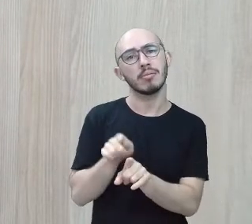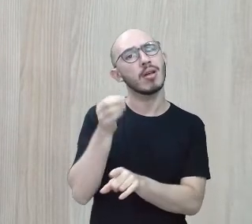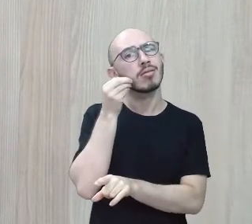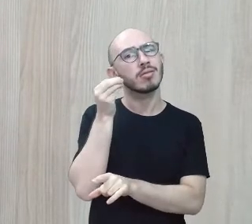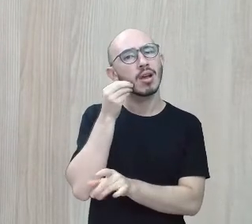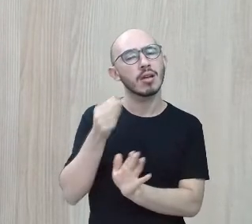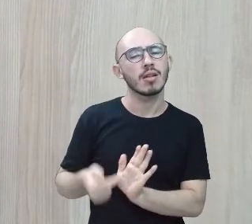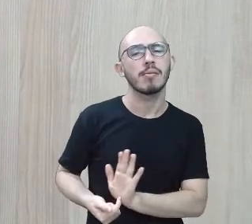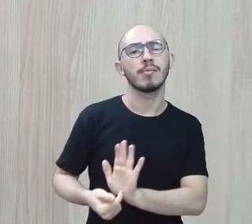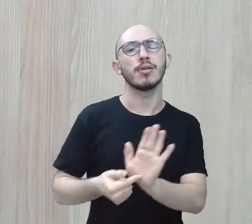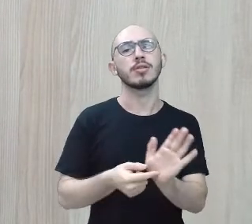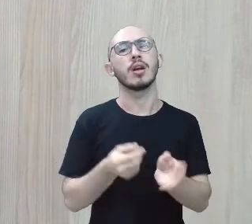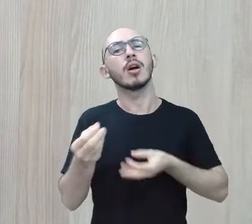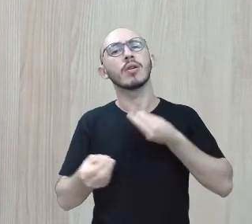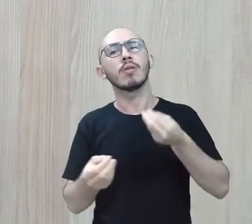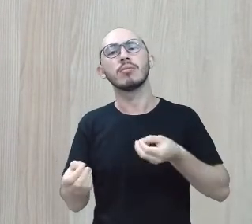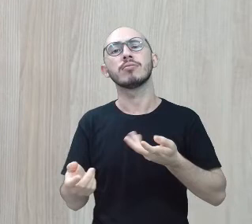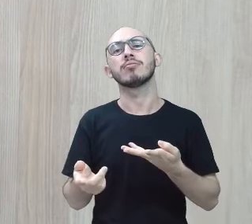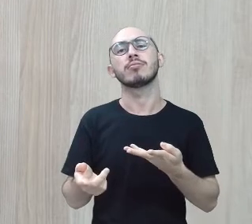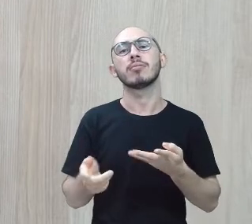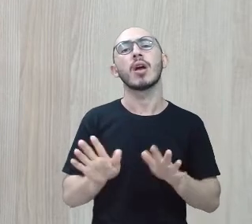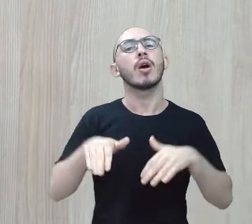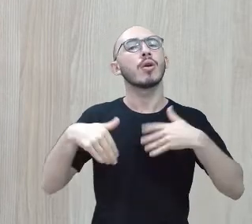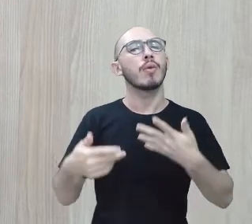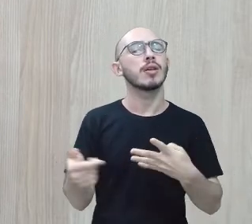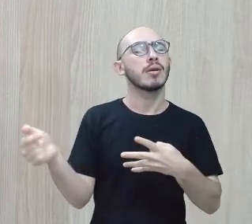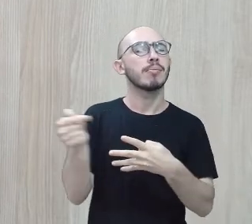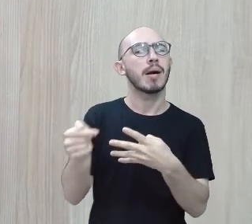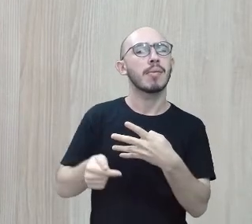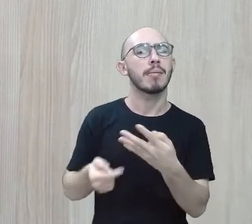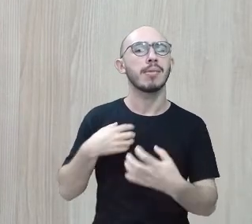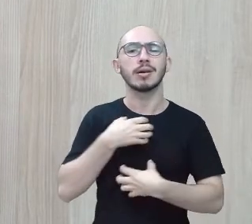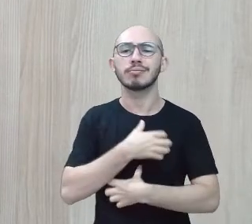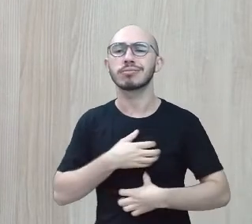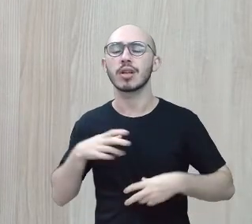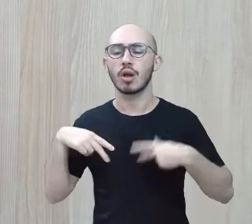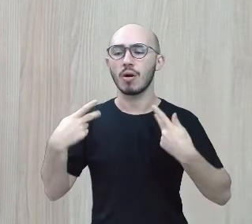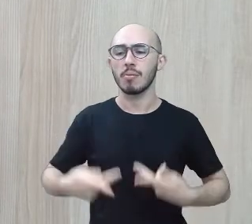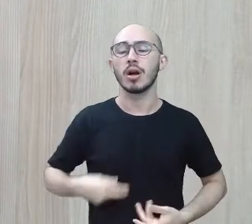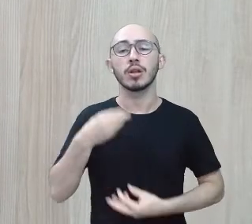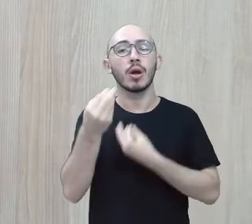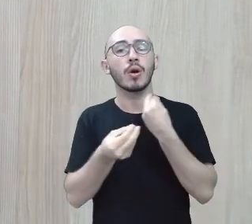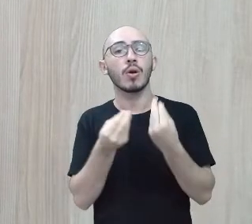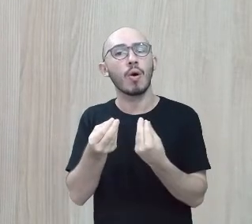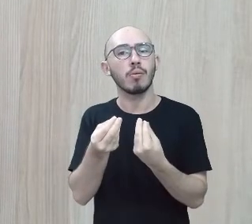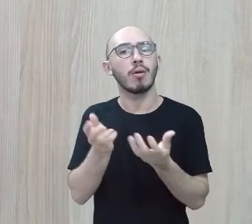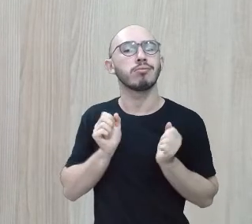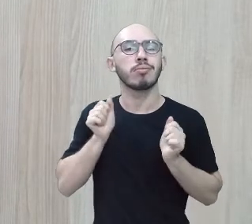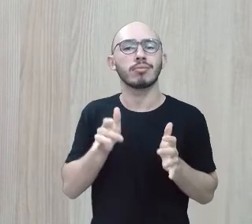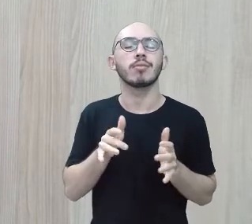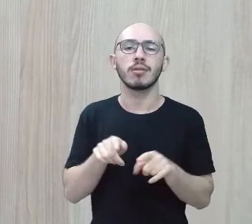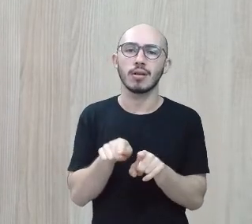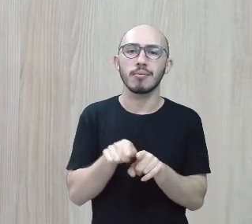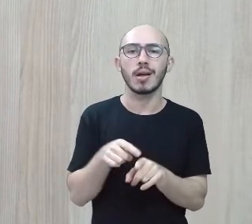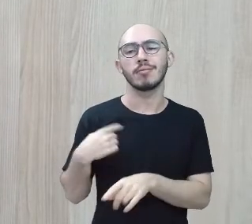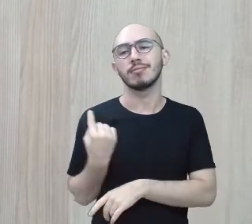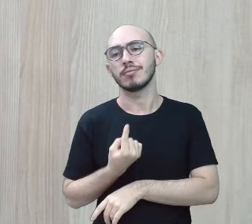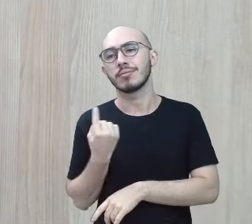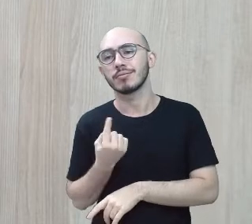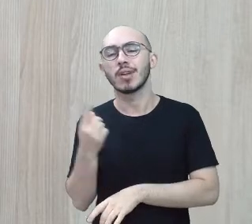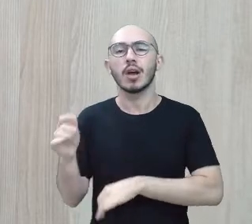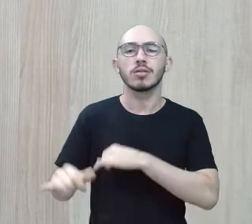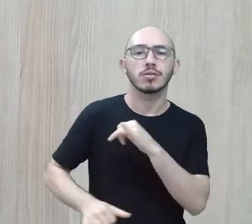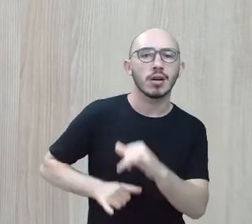sabe? Quais são as angústias do ser humano, como é que eu consigo lidar com a minha solidão, com o meu sofrimento